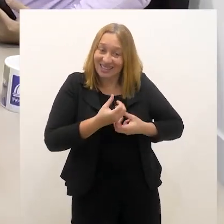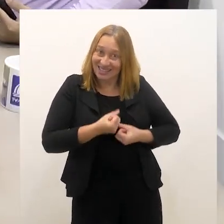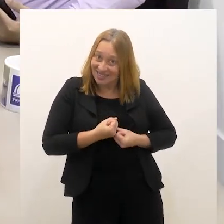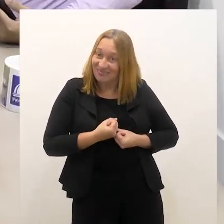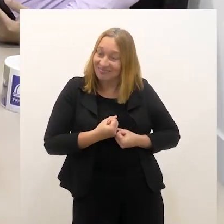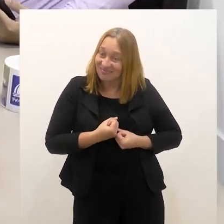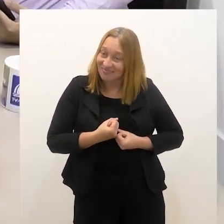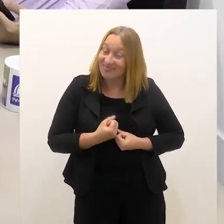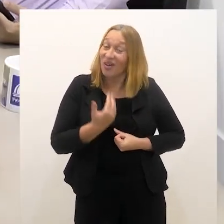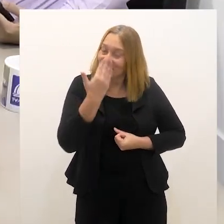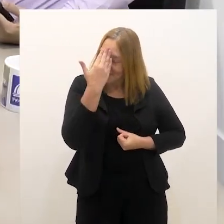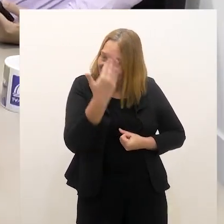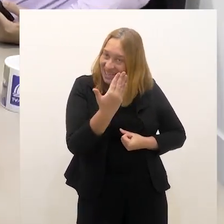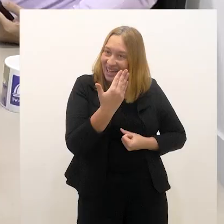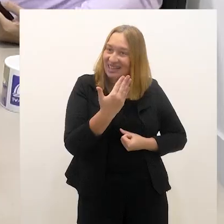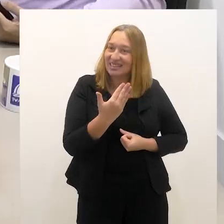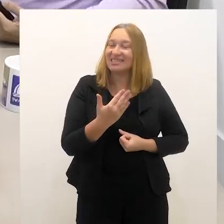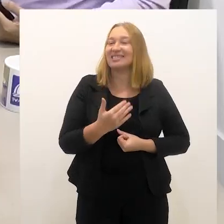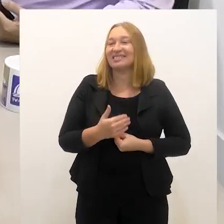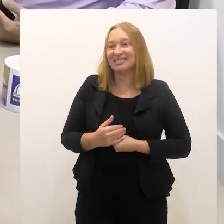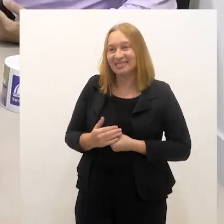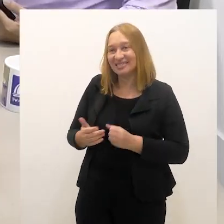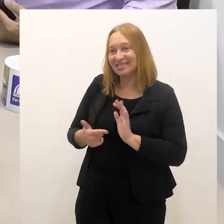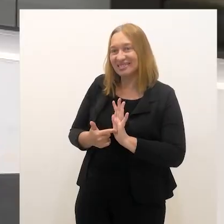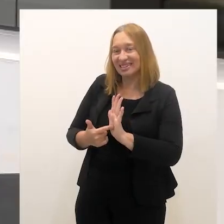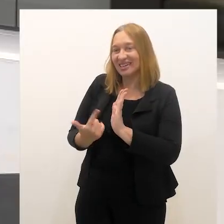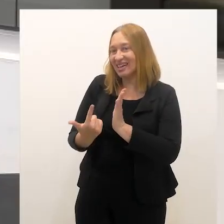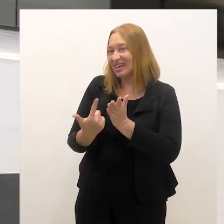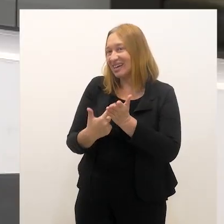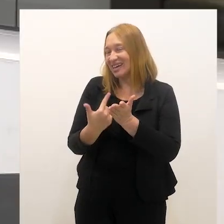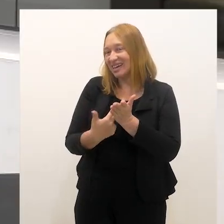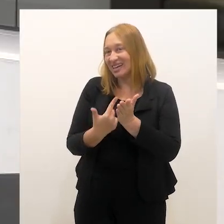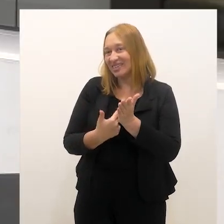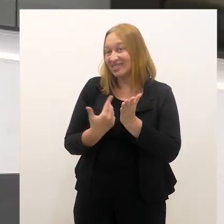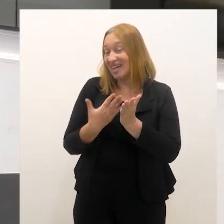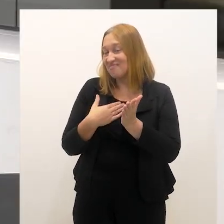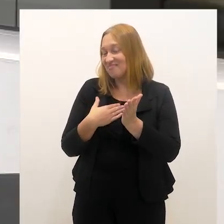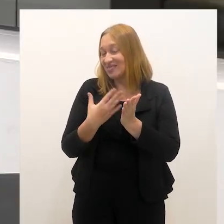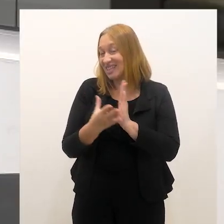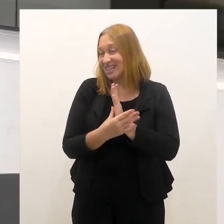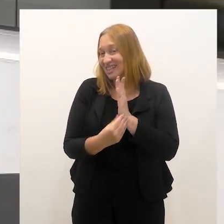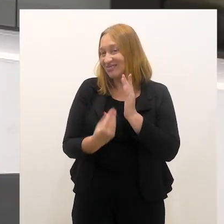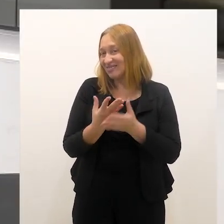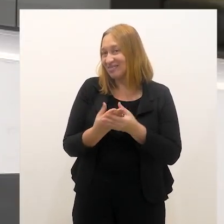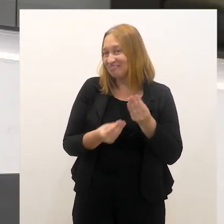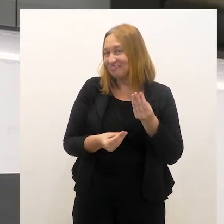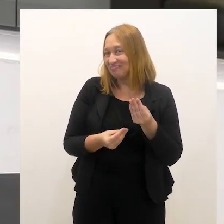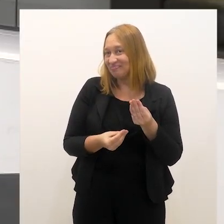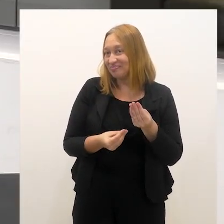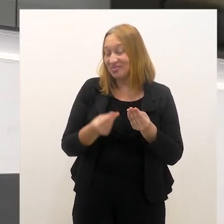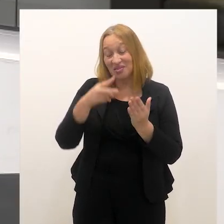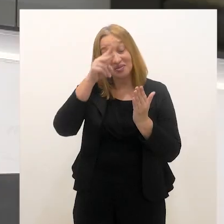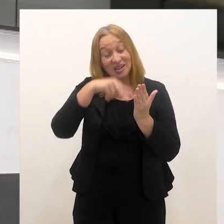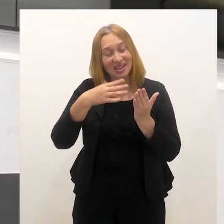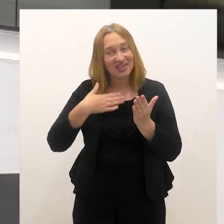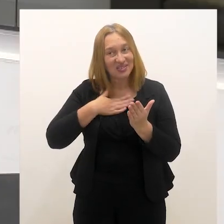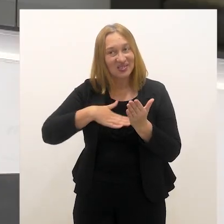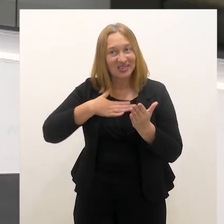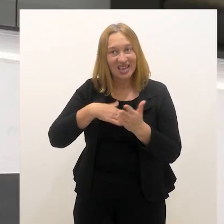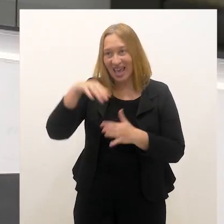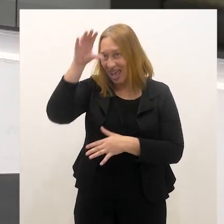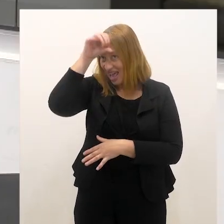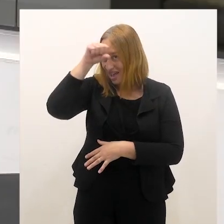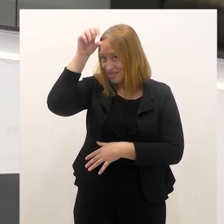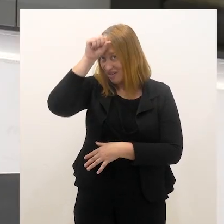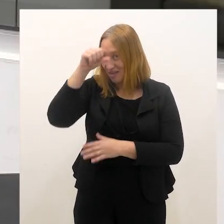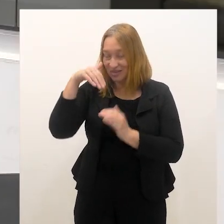Recebo. Aqui. Muito obrigado. Armada Histórica. Tá na mão. Olha aí. E é Vou ler isso. com muito gosto e